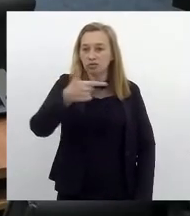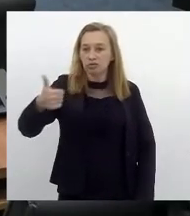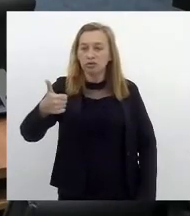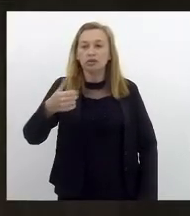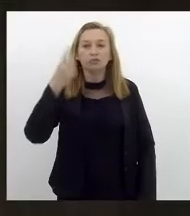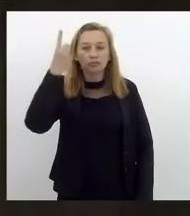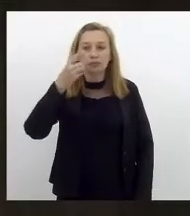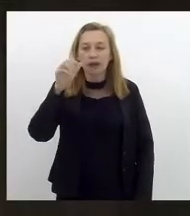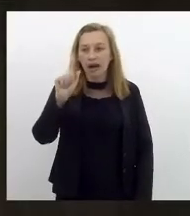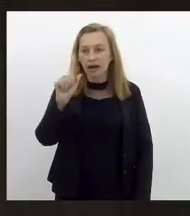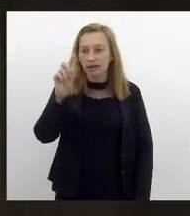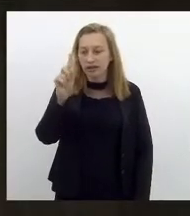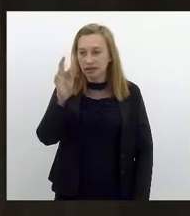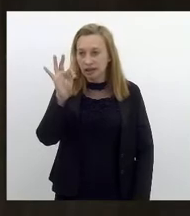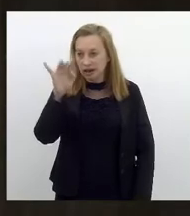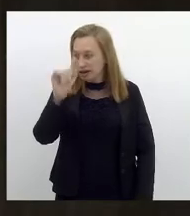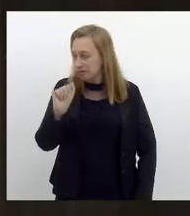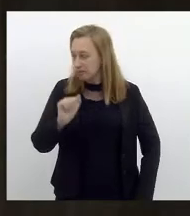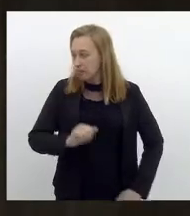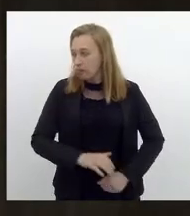Nunes.